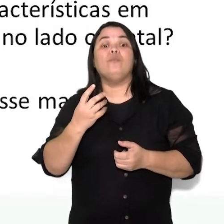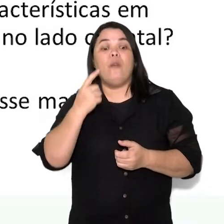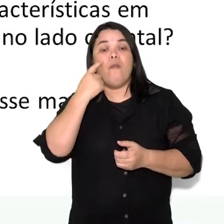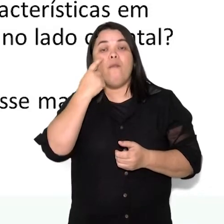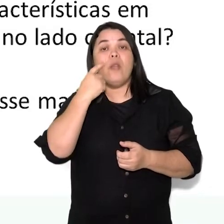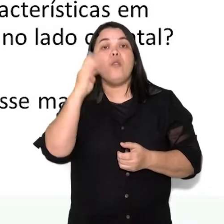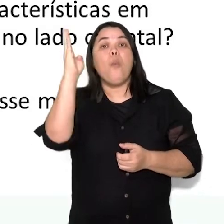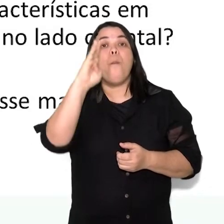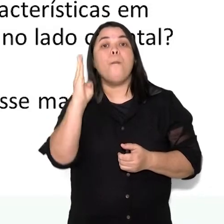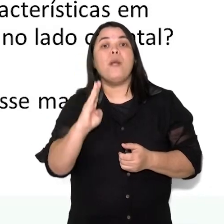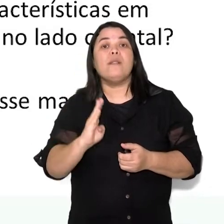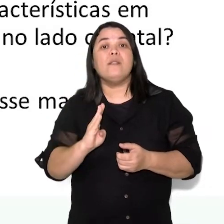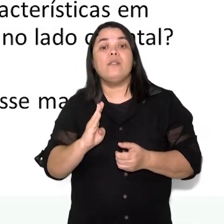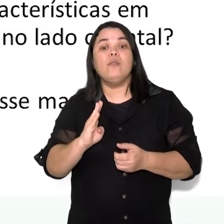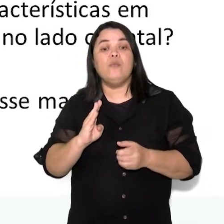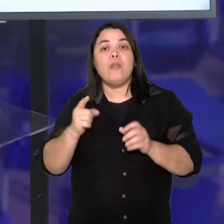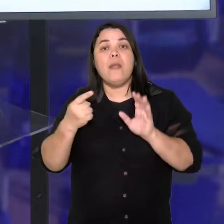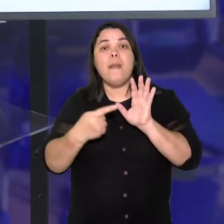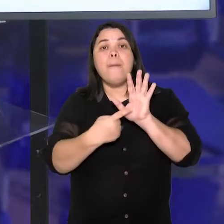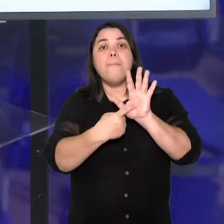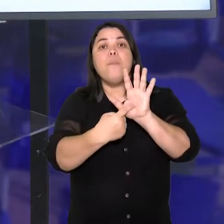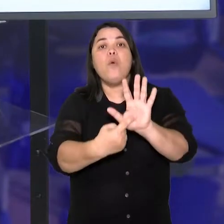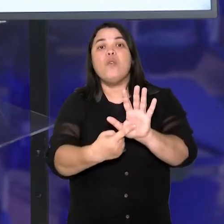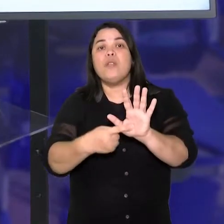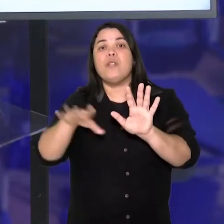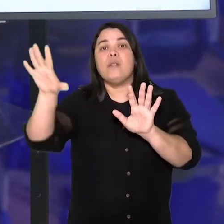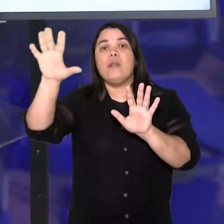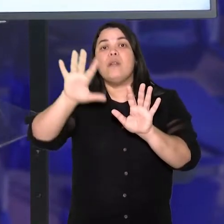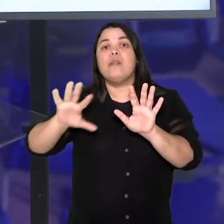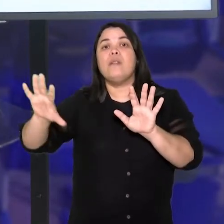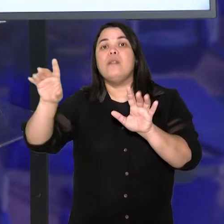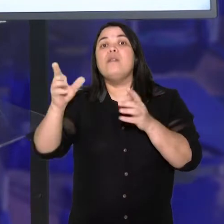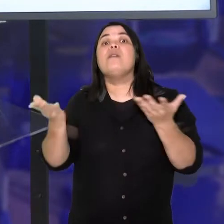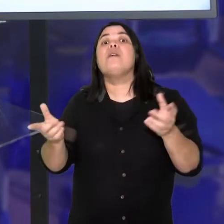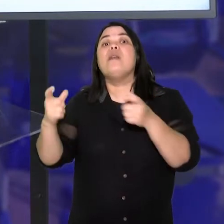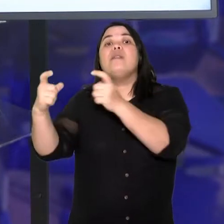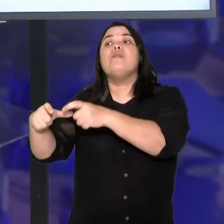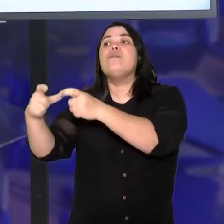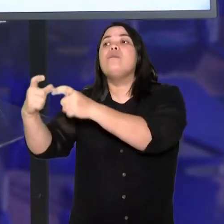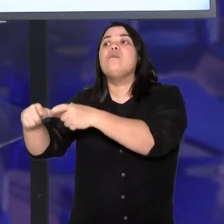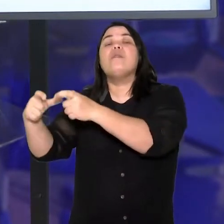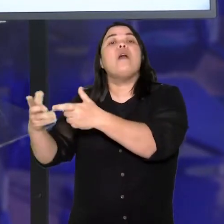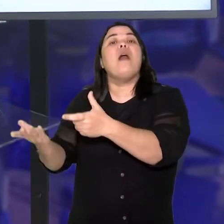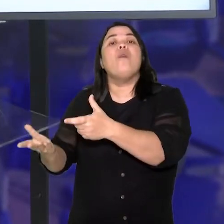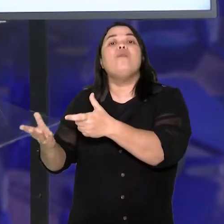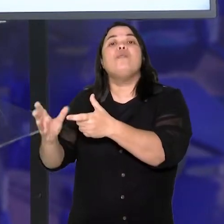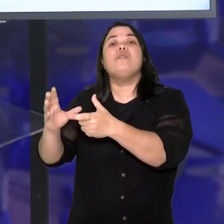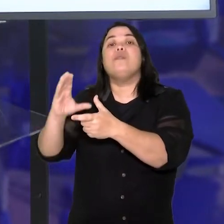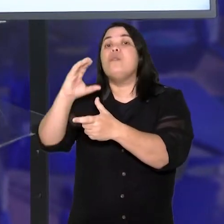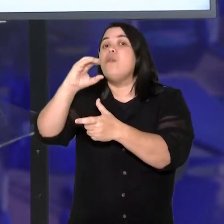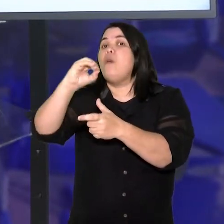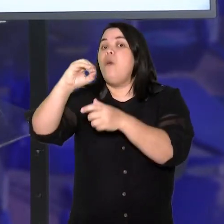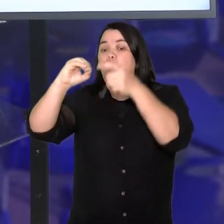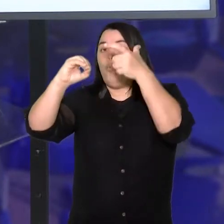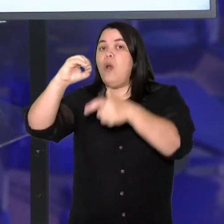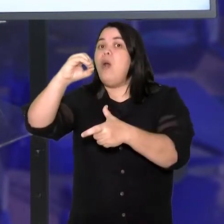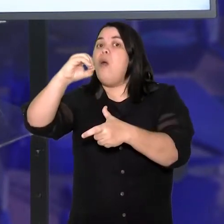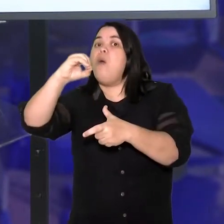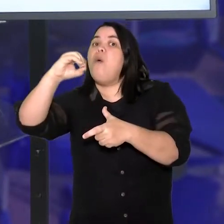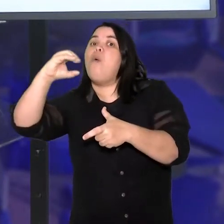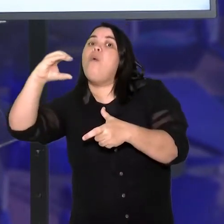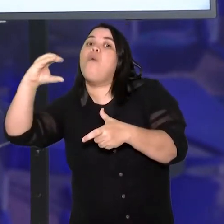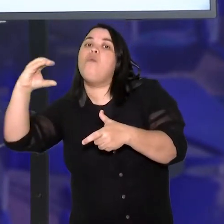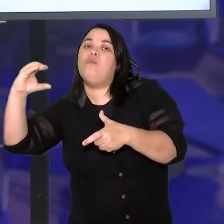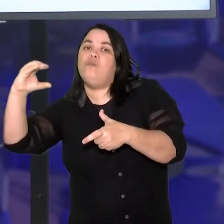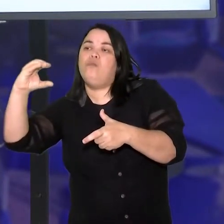indique sua regionalização nesse mapa. Nesse mapa aqui, o Brasil está localizado ao ocidente, tá certo? Ou